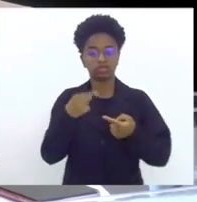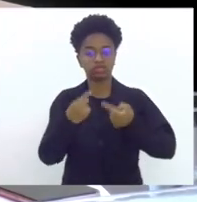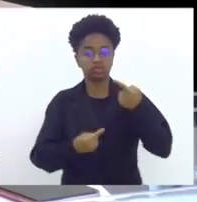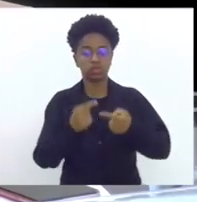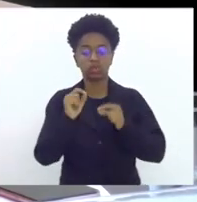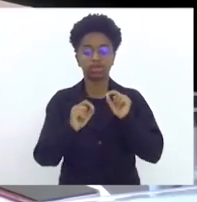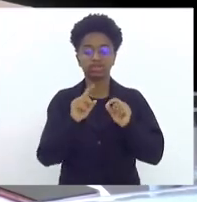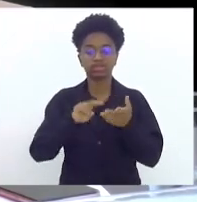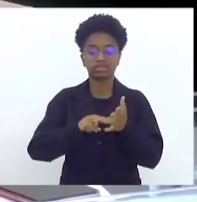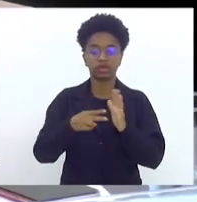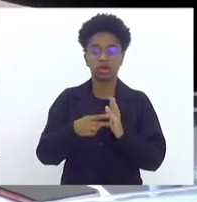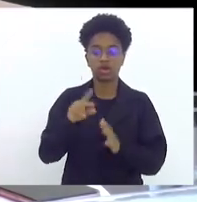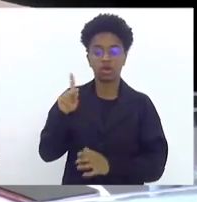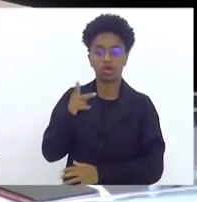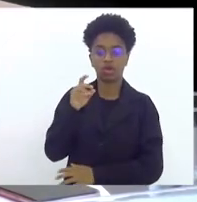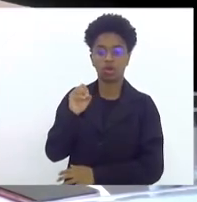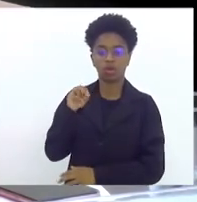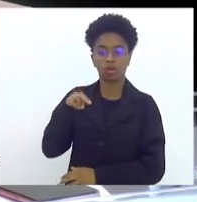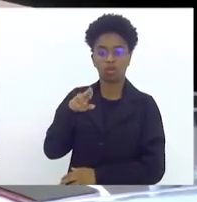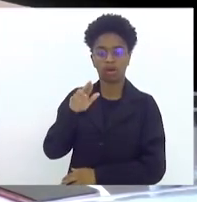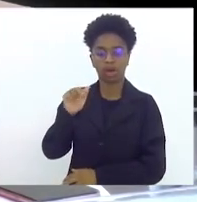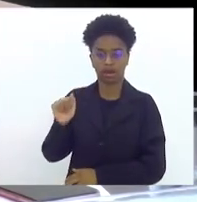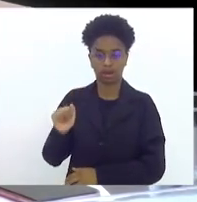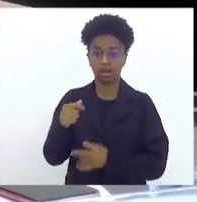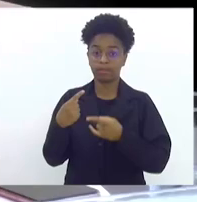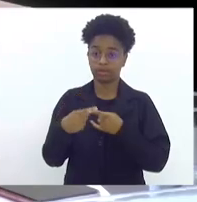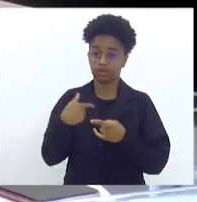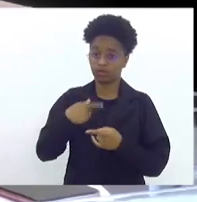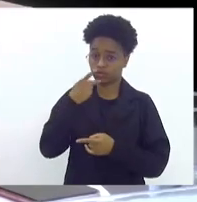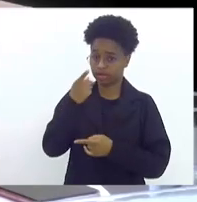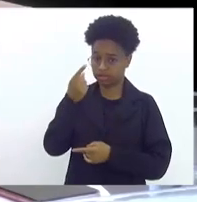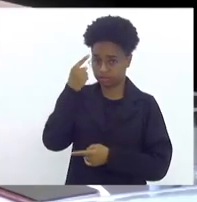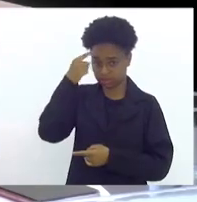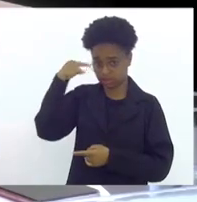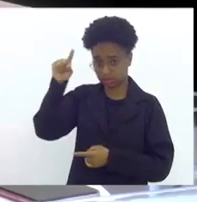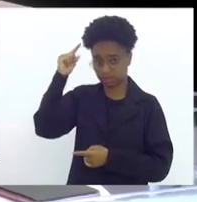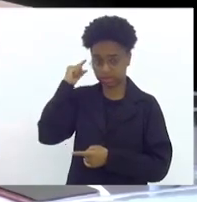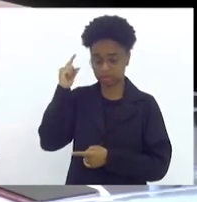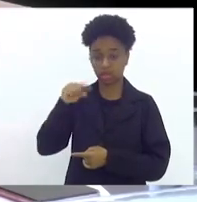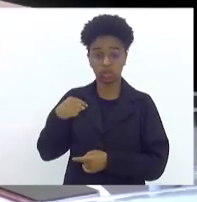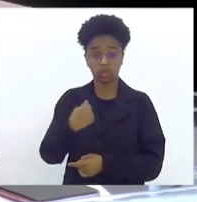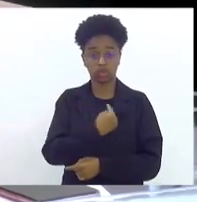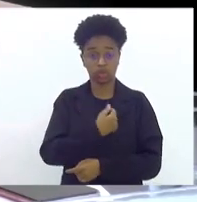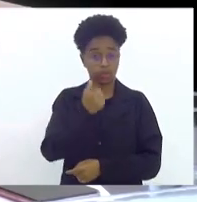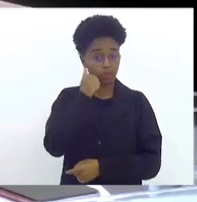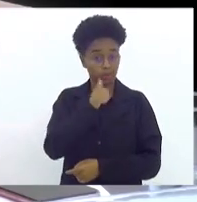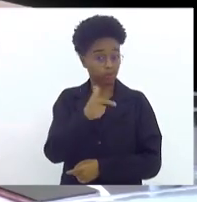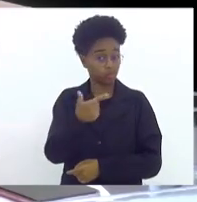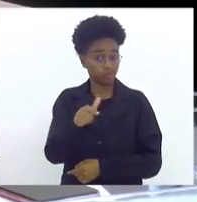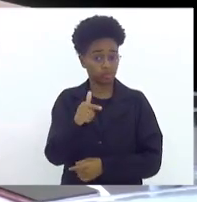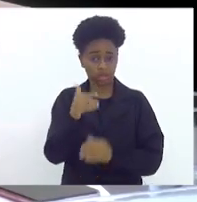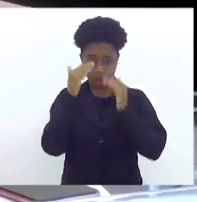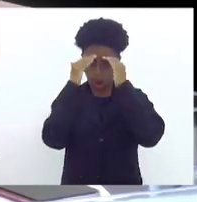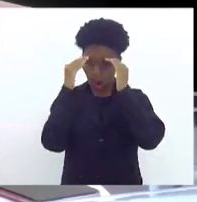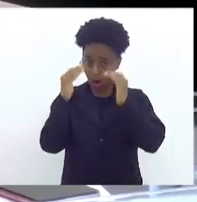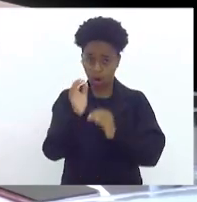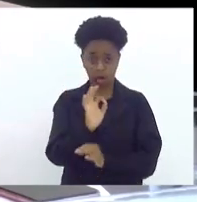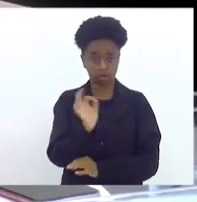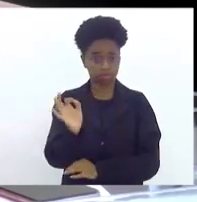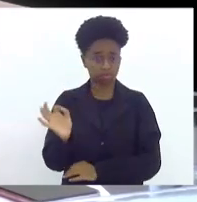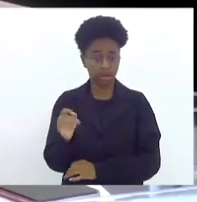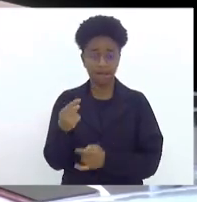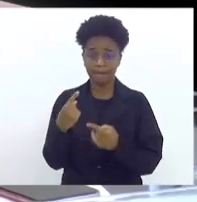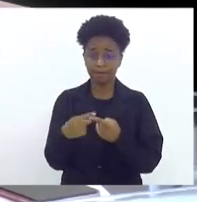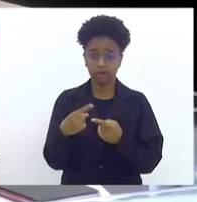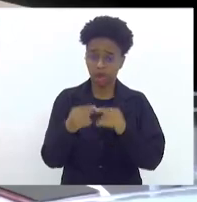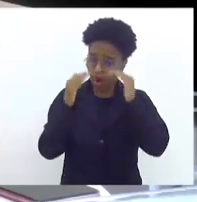honra num cenário reitero que falei semana passada que nós mulheres não temos honra pois honra é